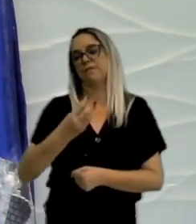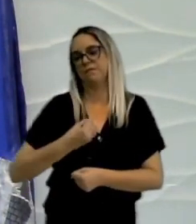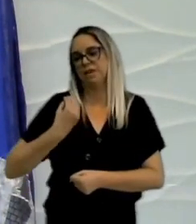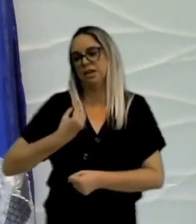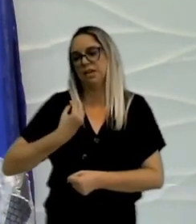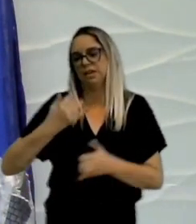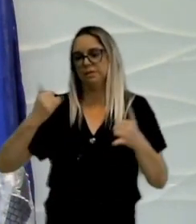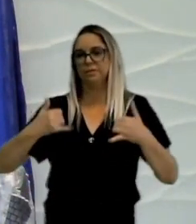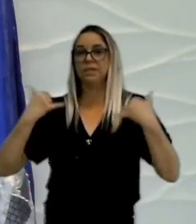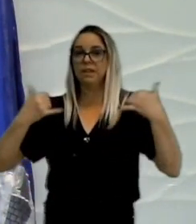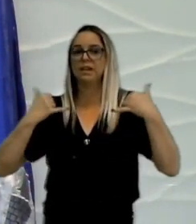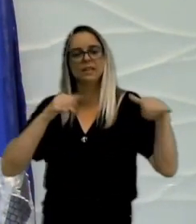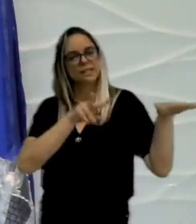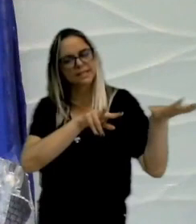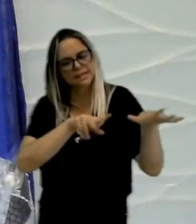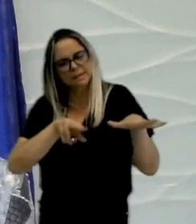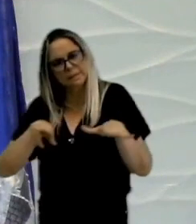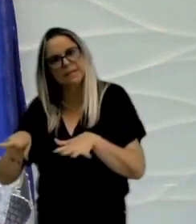da semana,